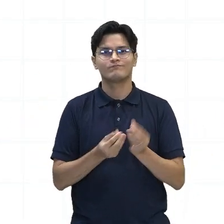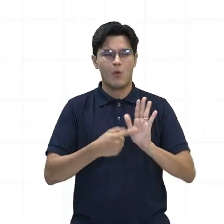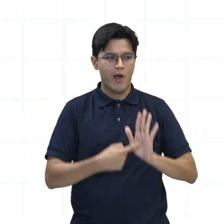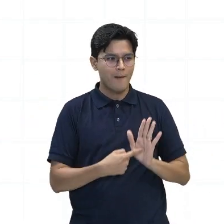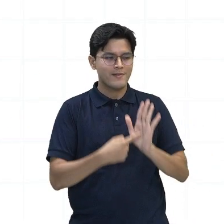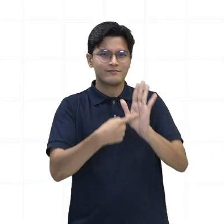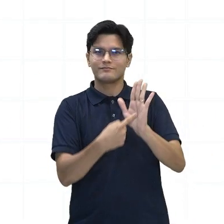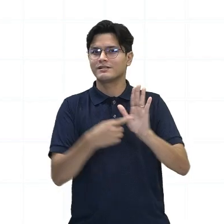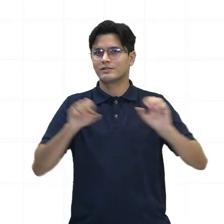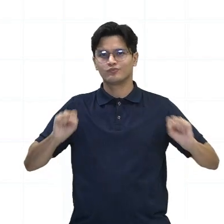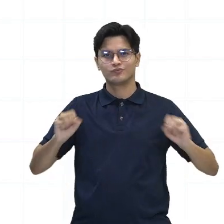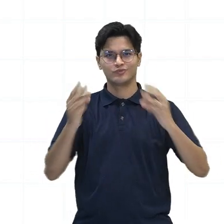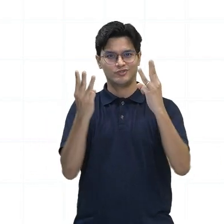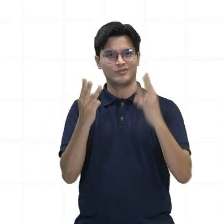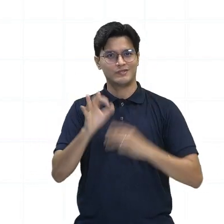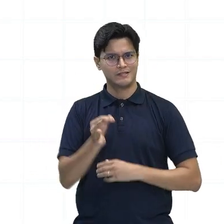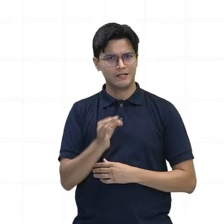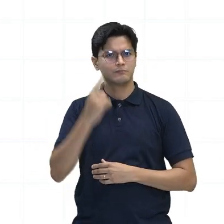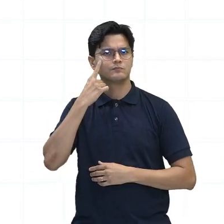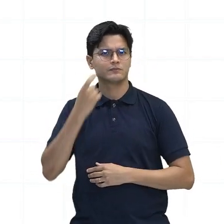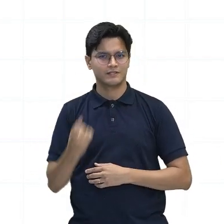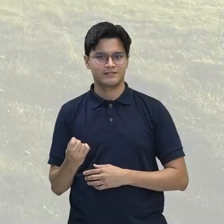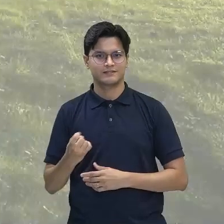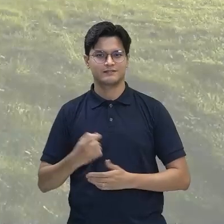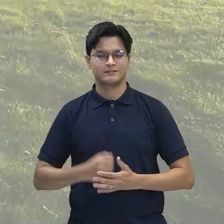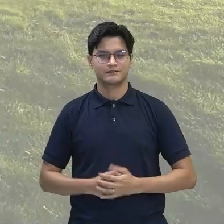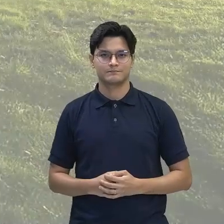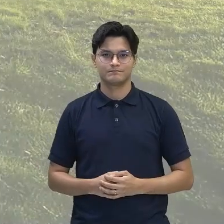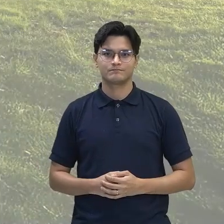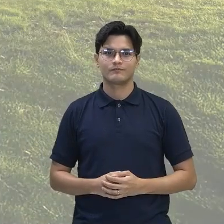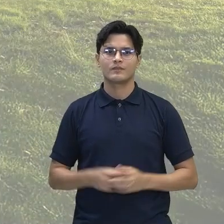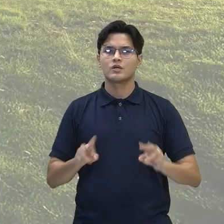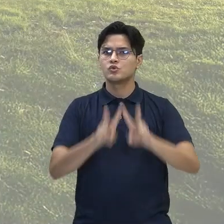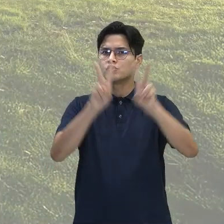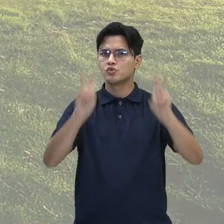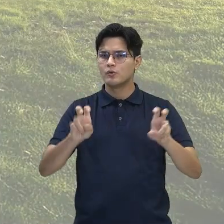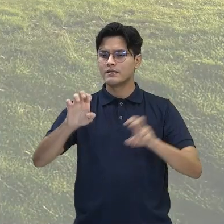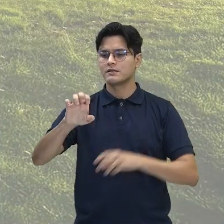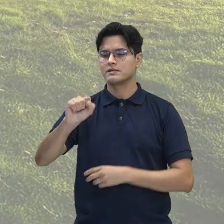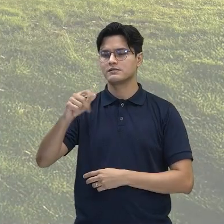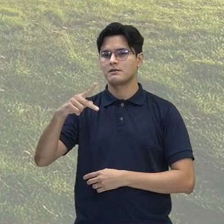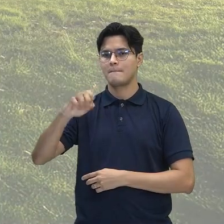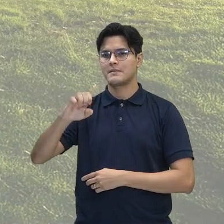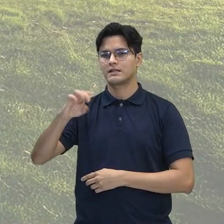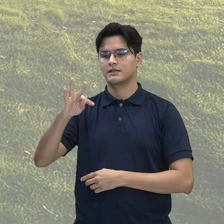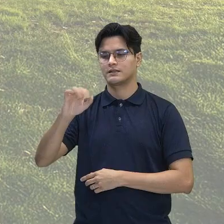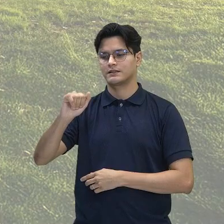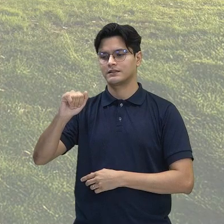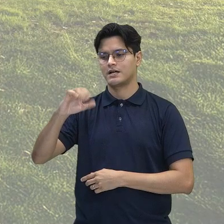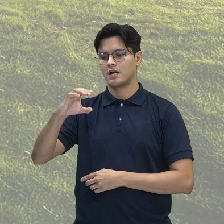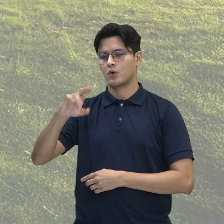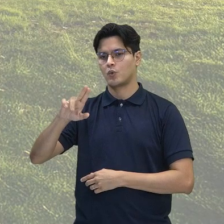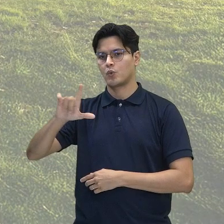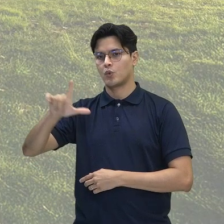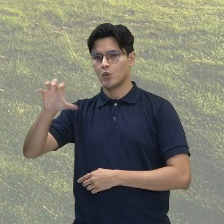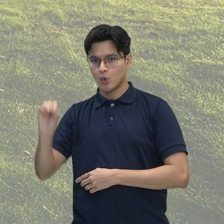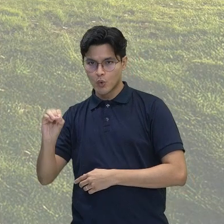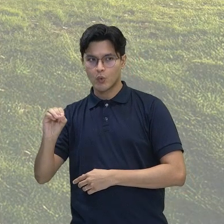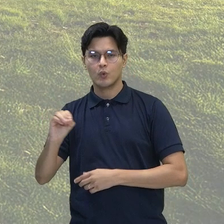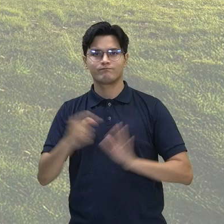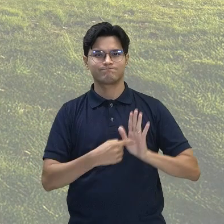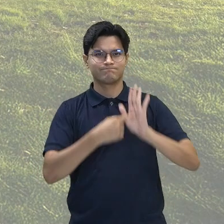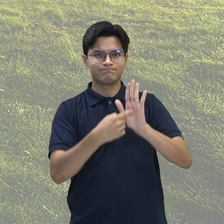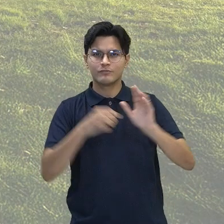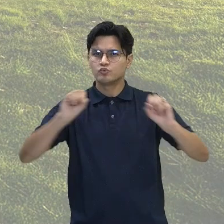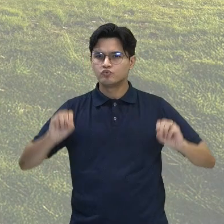espetáculos. Interessante. E falando de espetáculo, vamos aqui relembrar o que é o circo, né? Qual